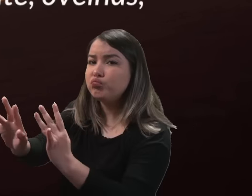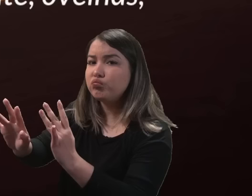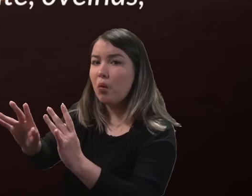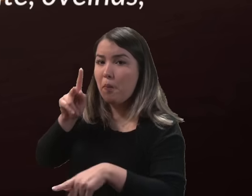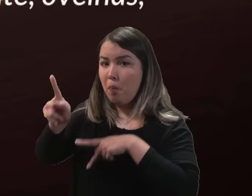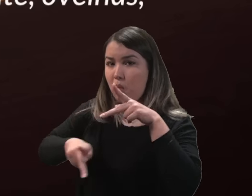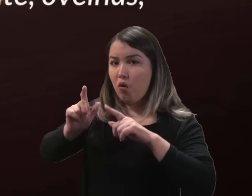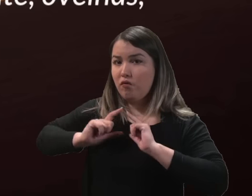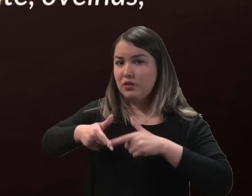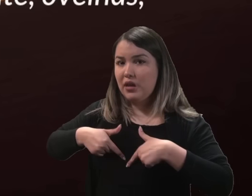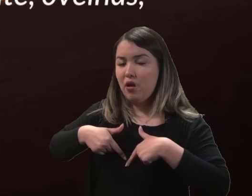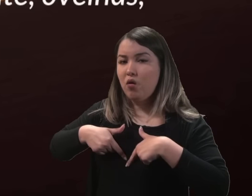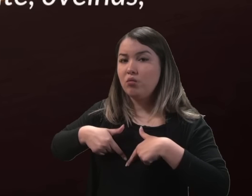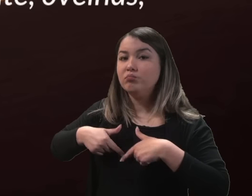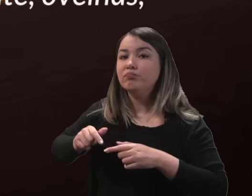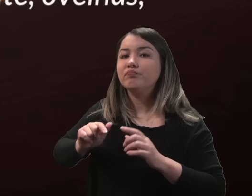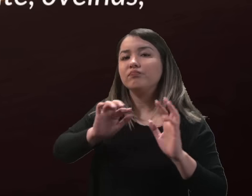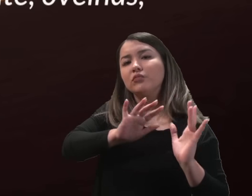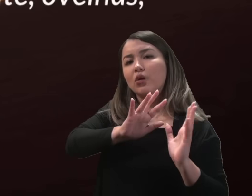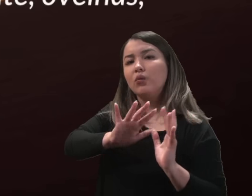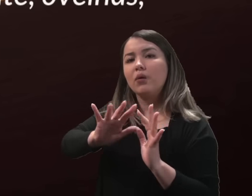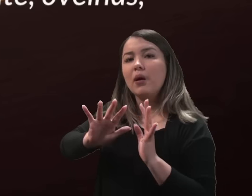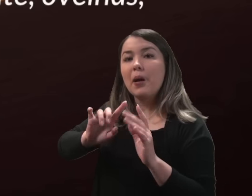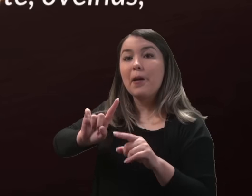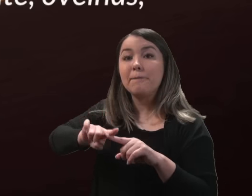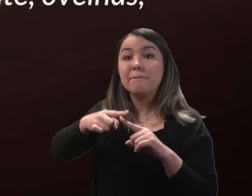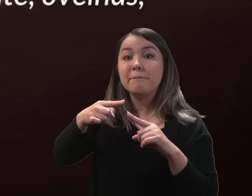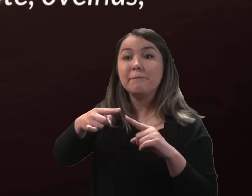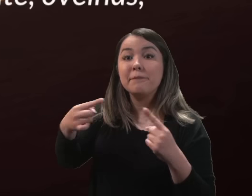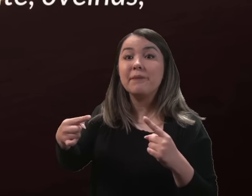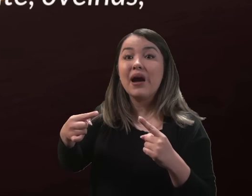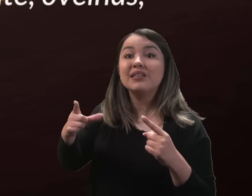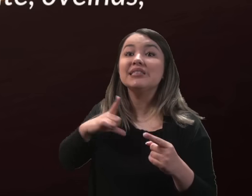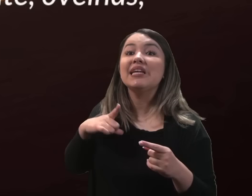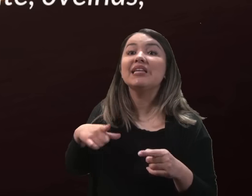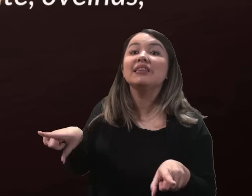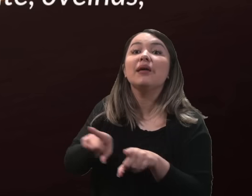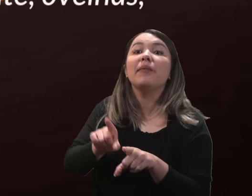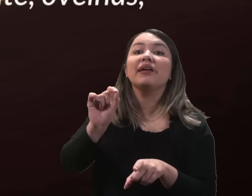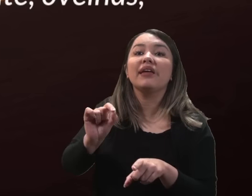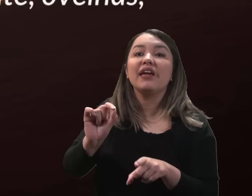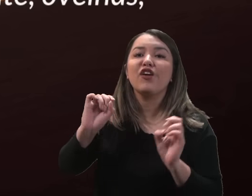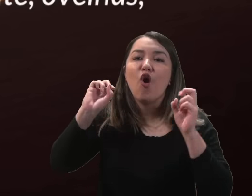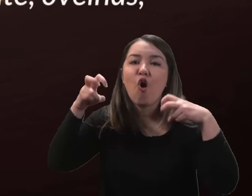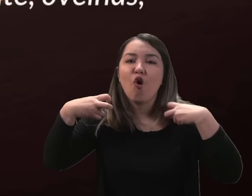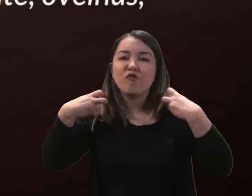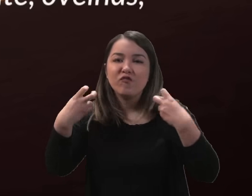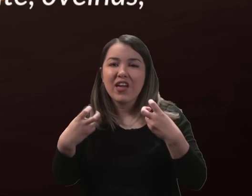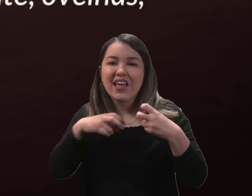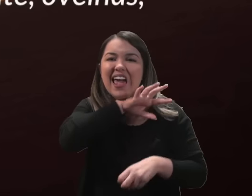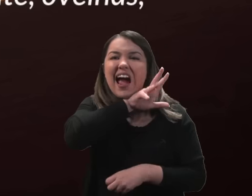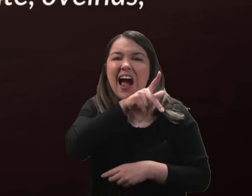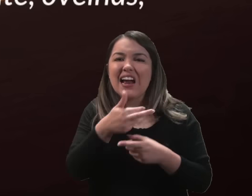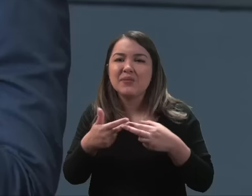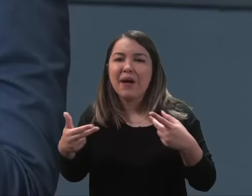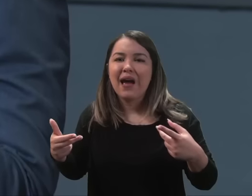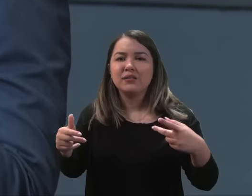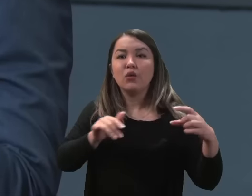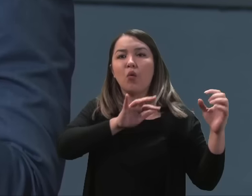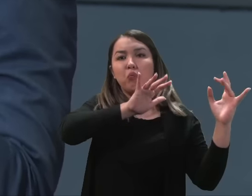de gente de ovelhas gado e muitíssimos animais